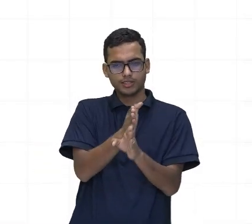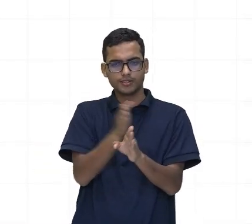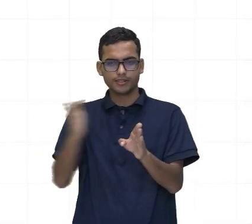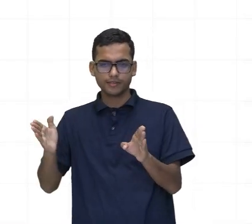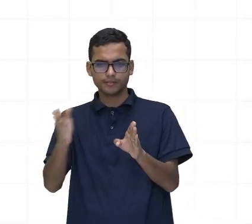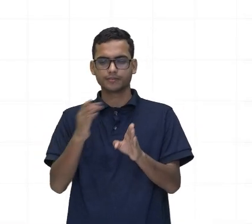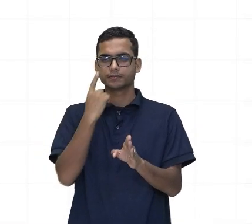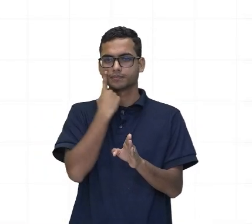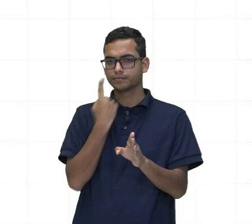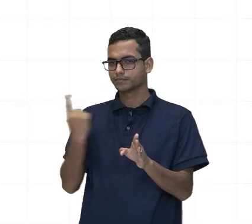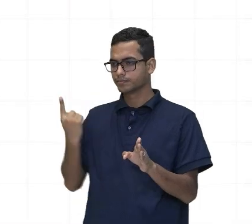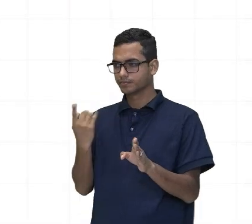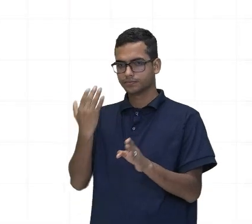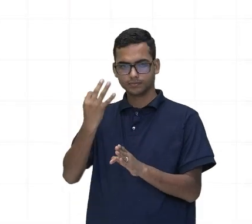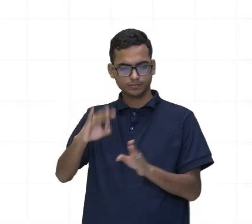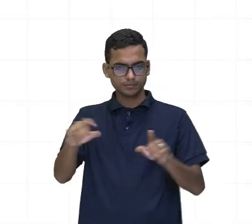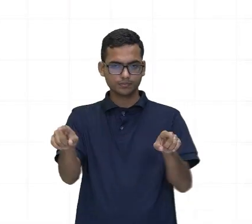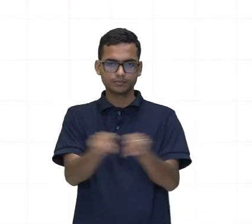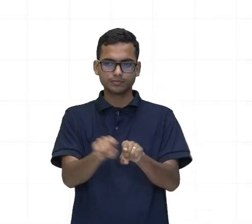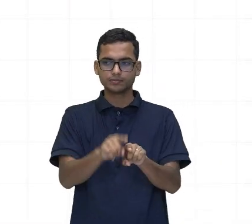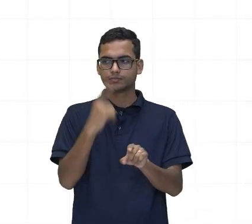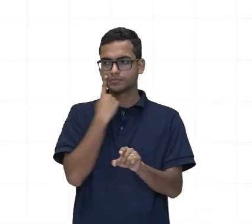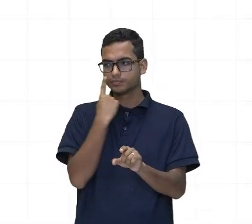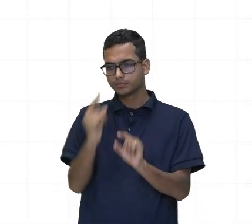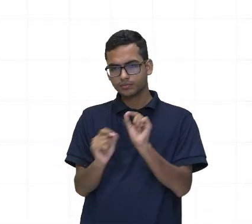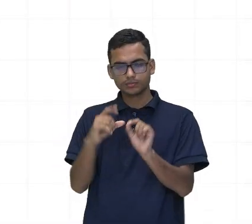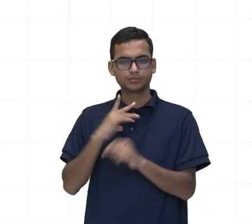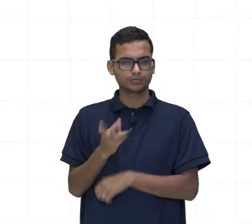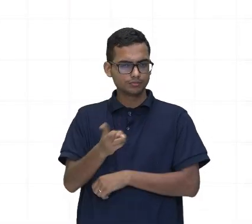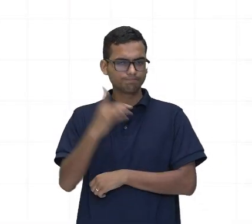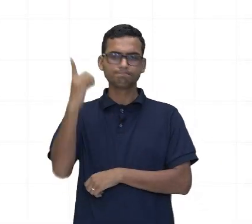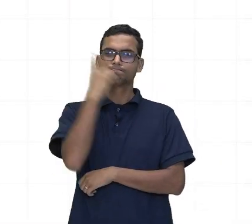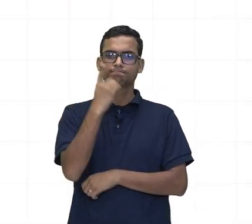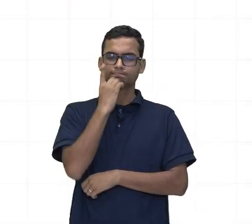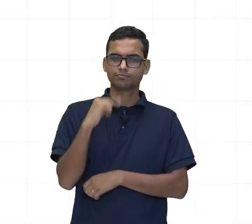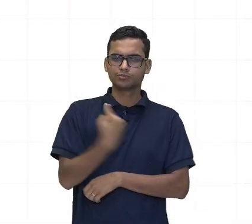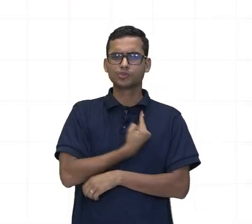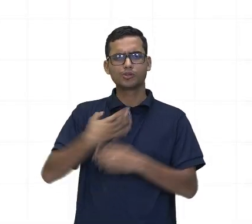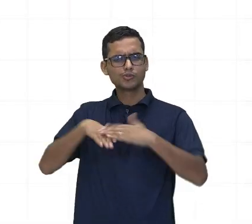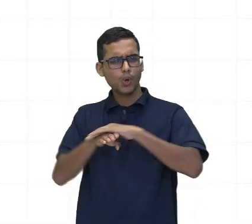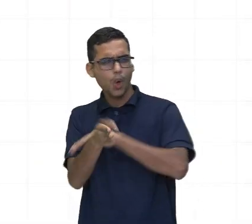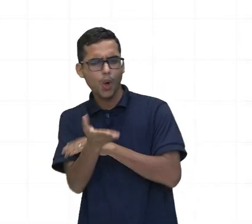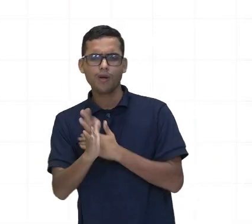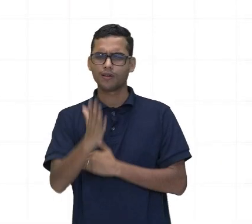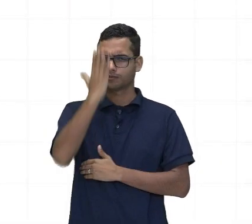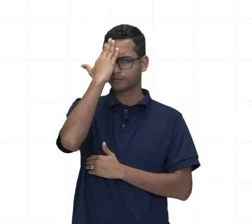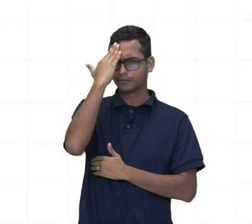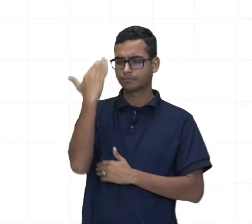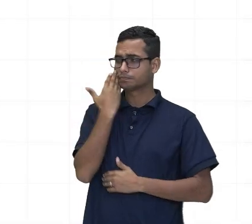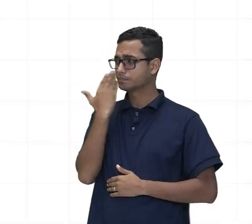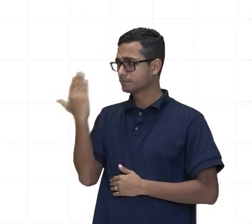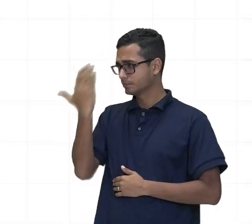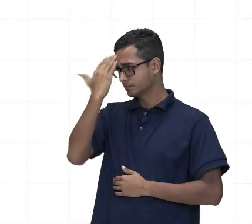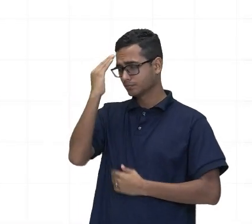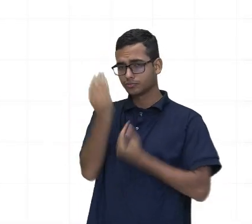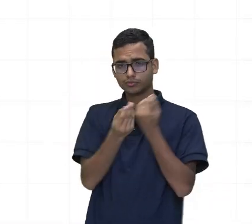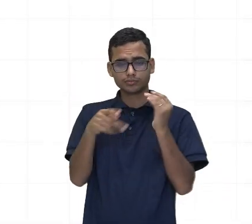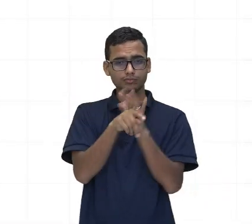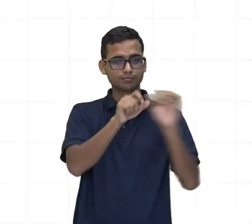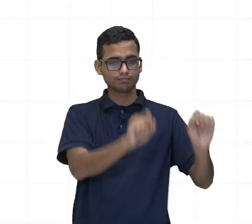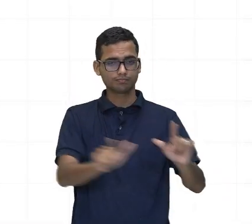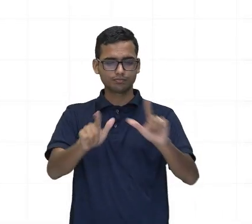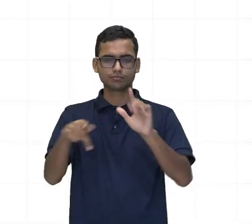que eles estão aí, que eles fazem parte do nosso dia a dia, e para a gente entender eles melhor, a gente vai colocar eles aqui na nossa